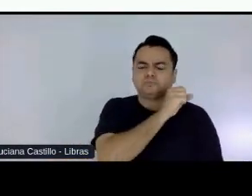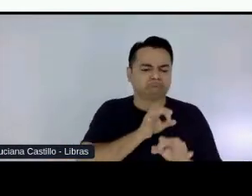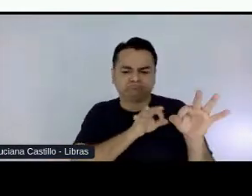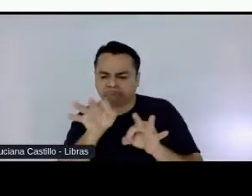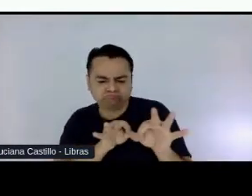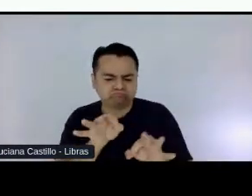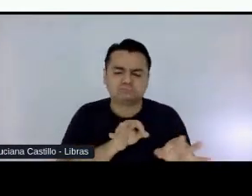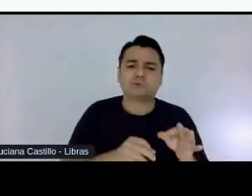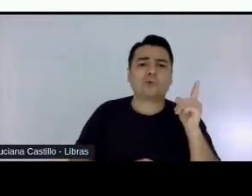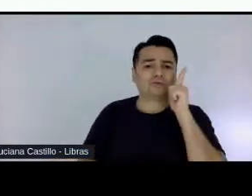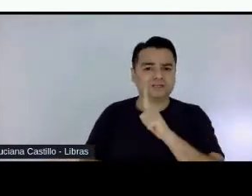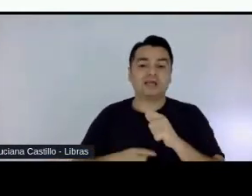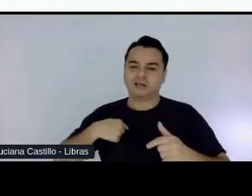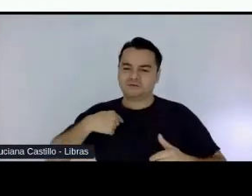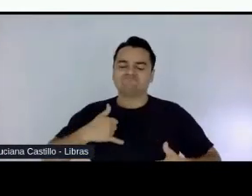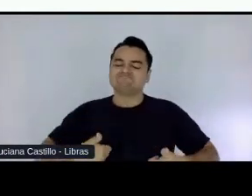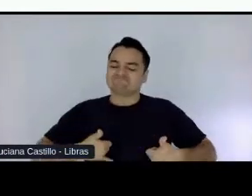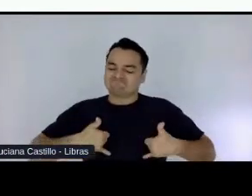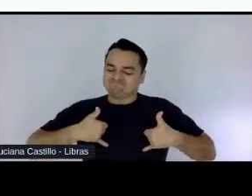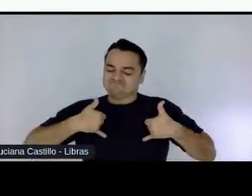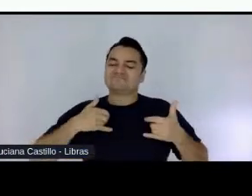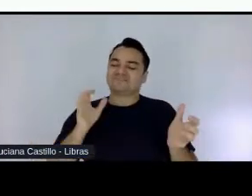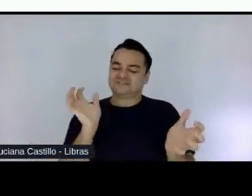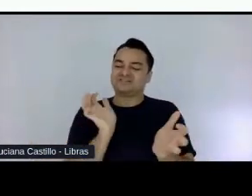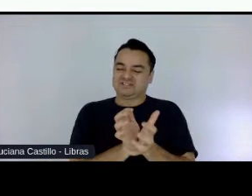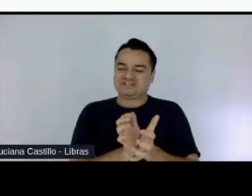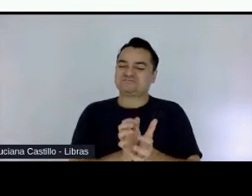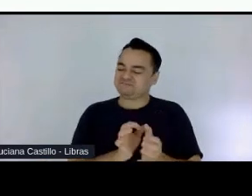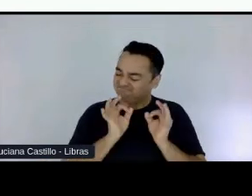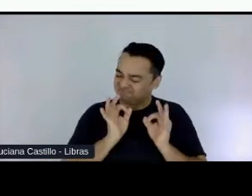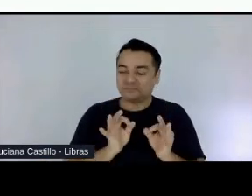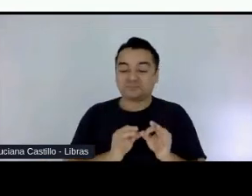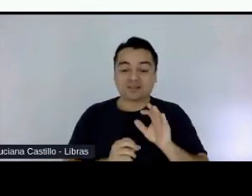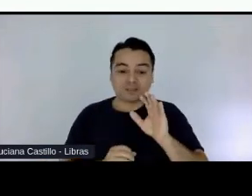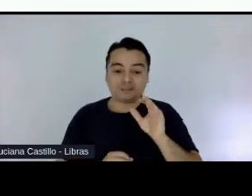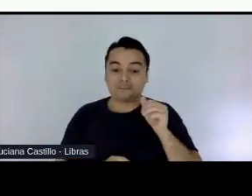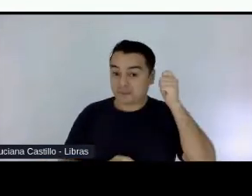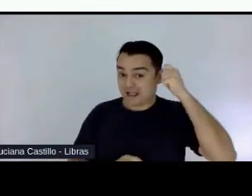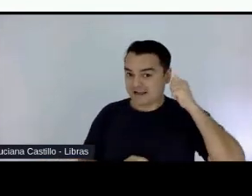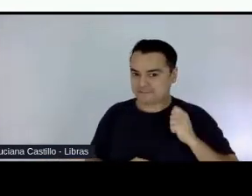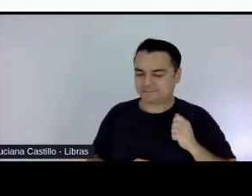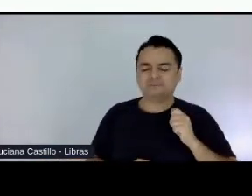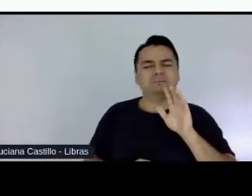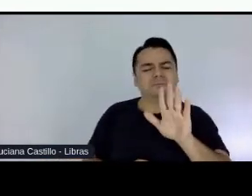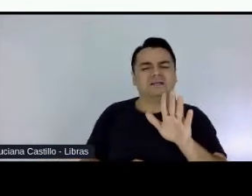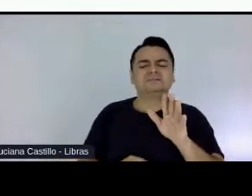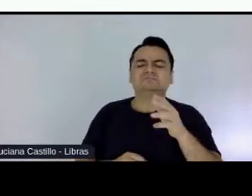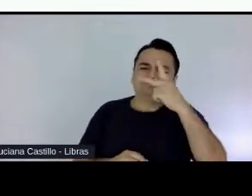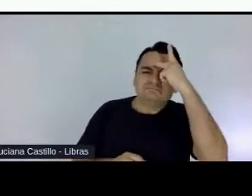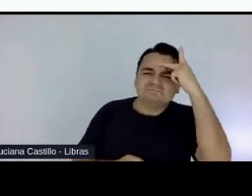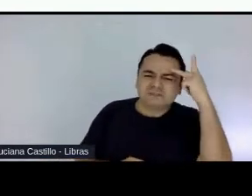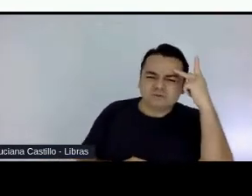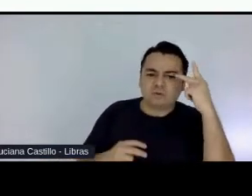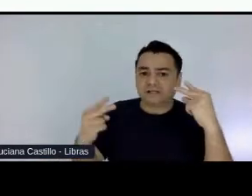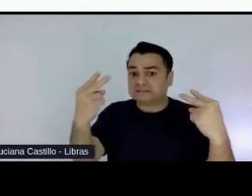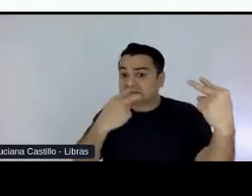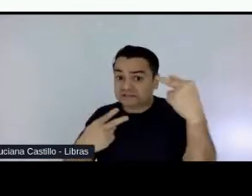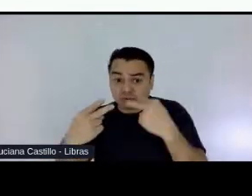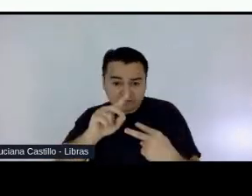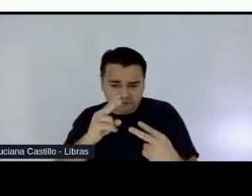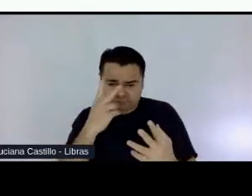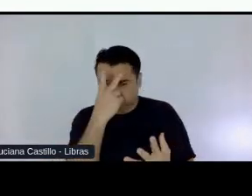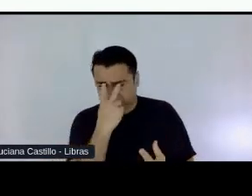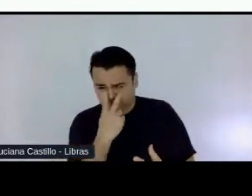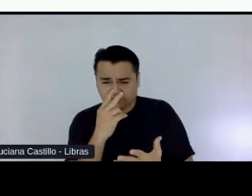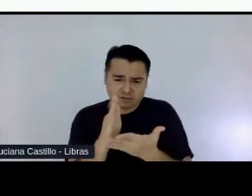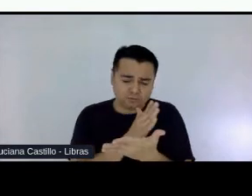que vocês não têm ideia. E aí assim, para a galera que não está vendo a nossa apresentação, né?